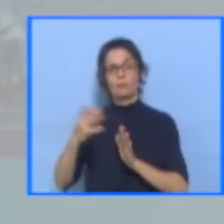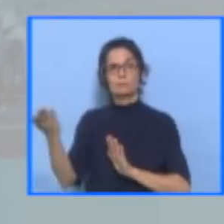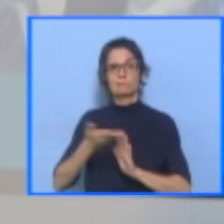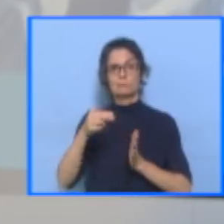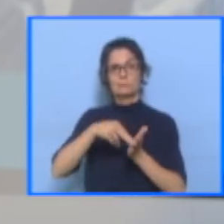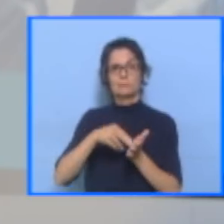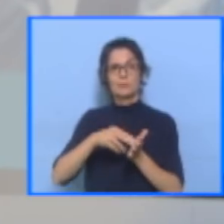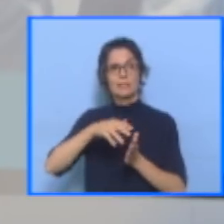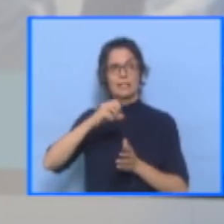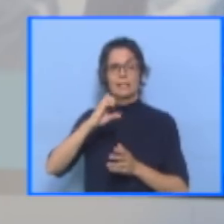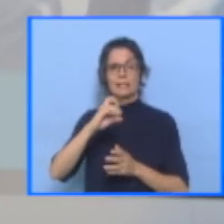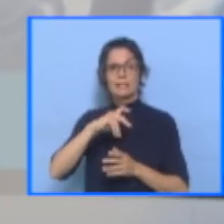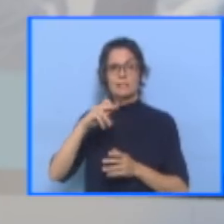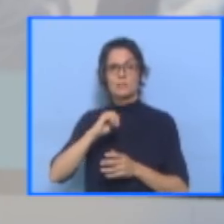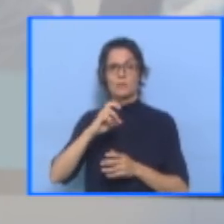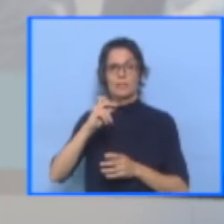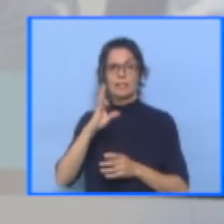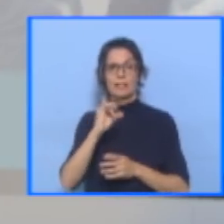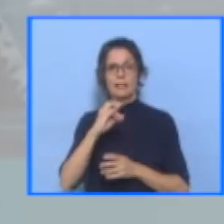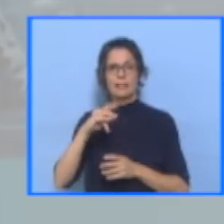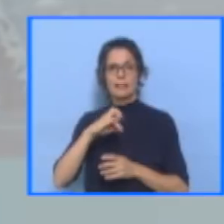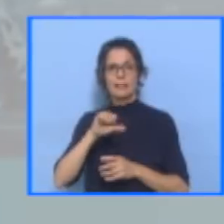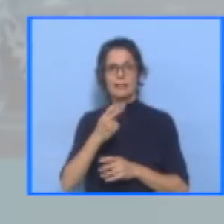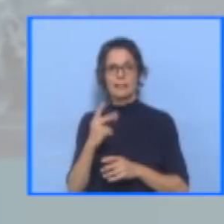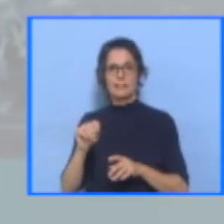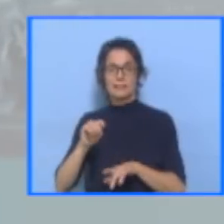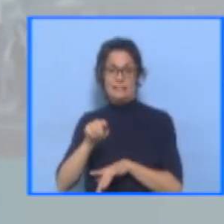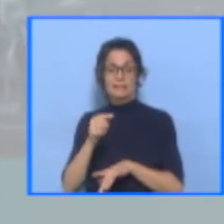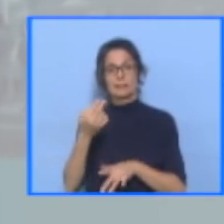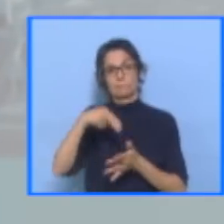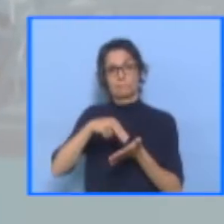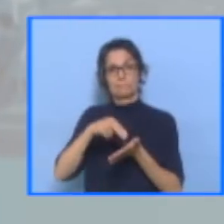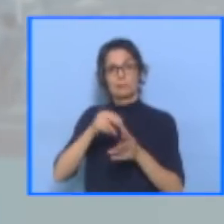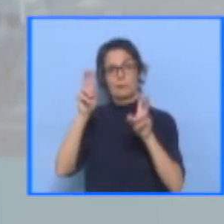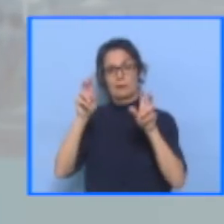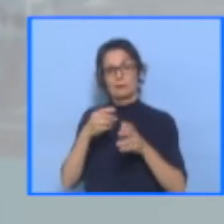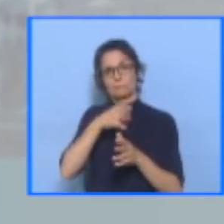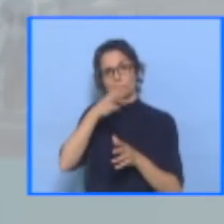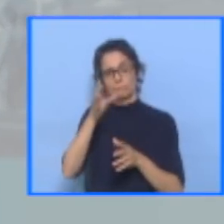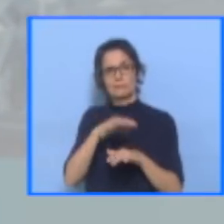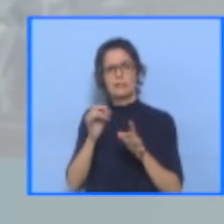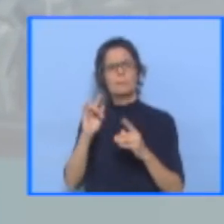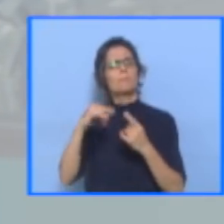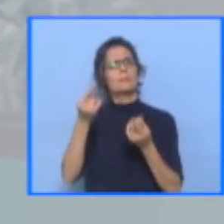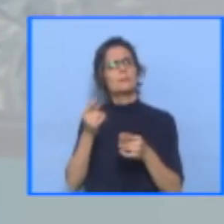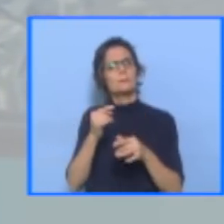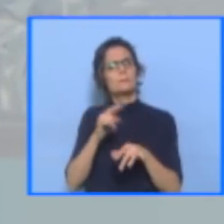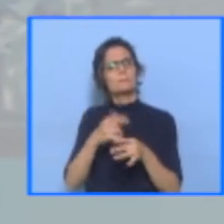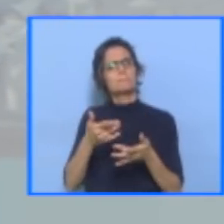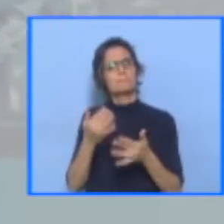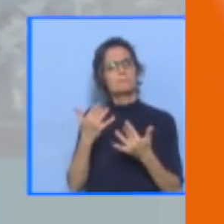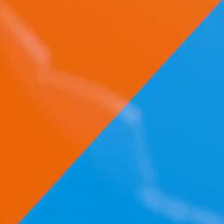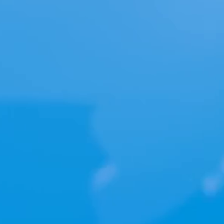connosco, para indicar a oportunidade dos temas apresentados, o que faremos depois de lhe mostrar notícias da